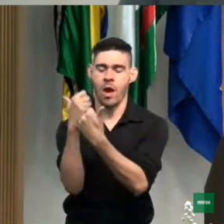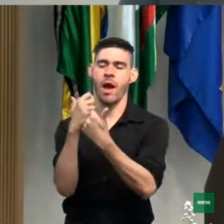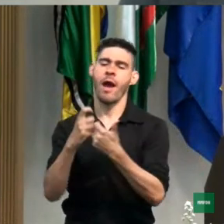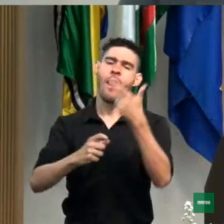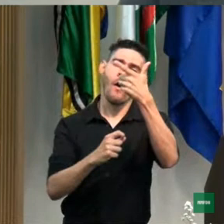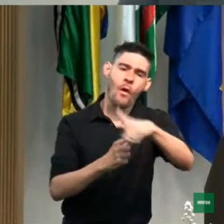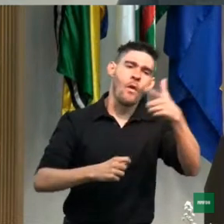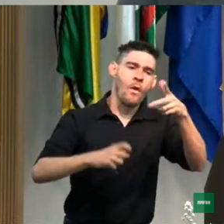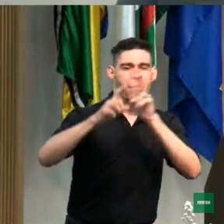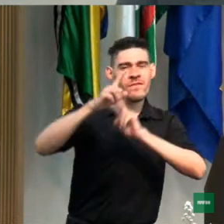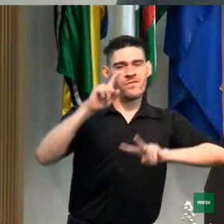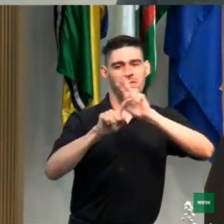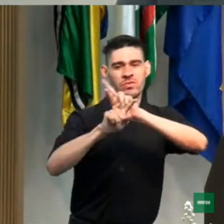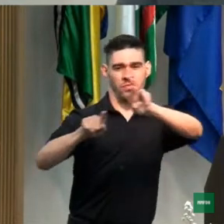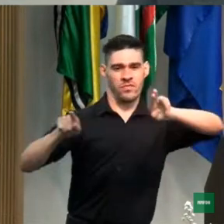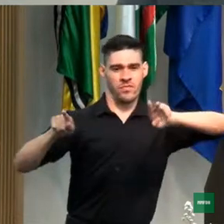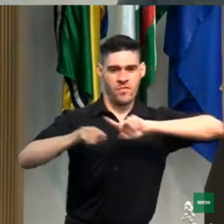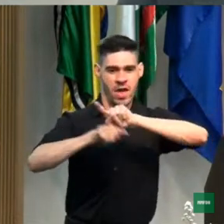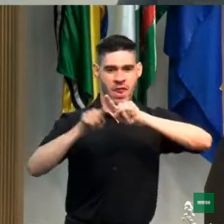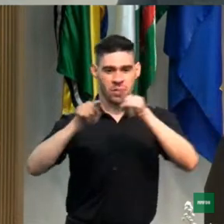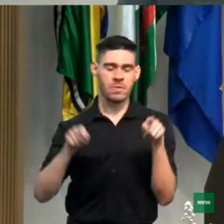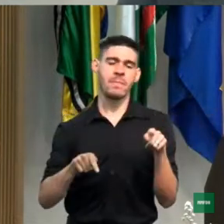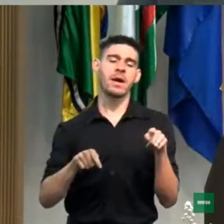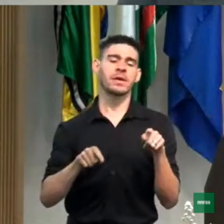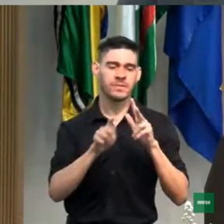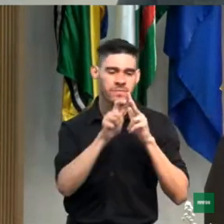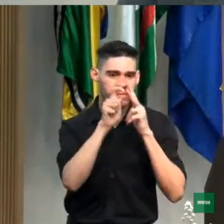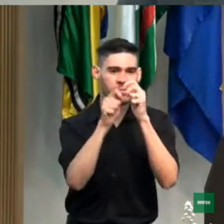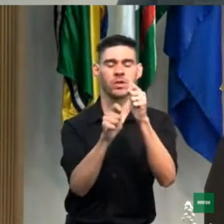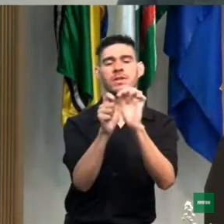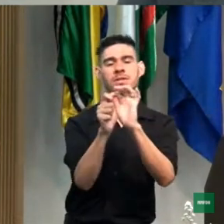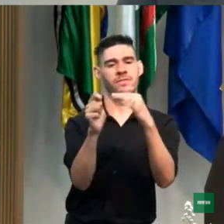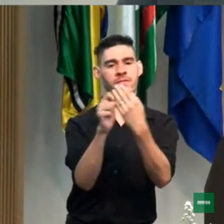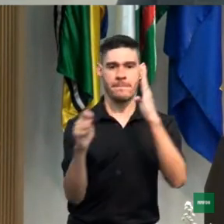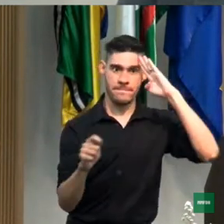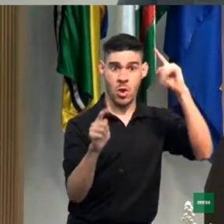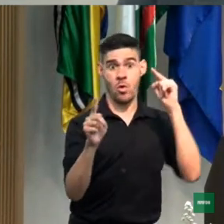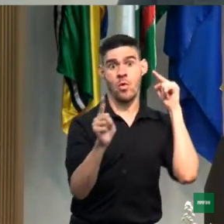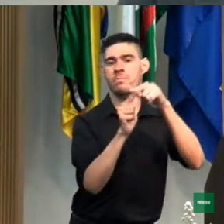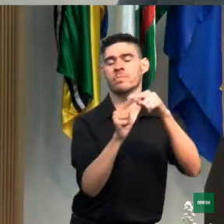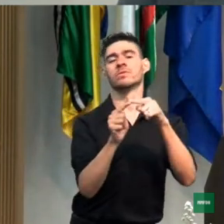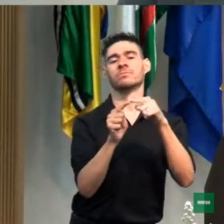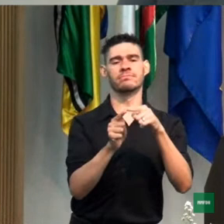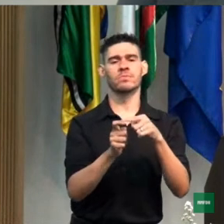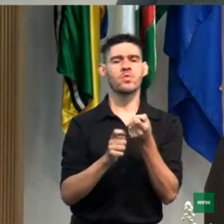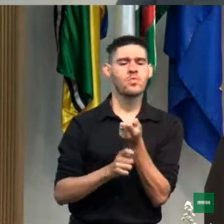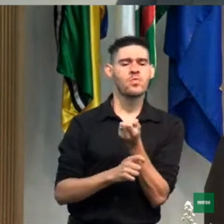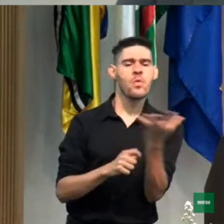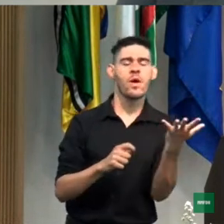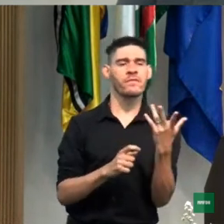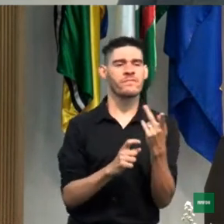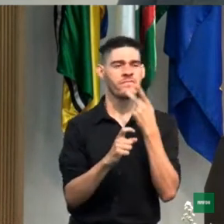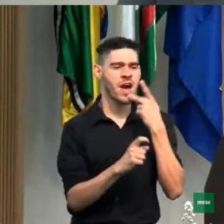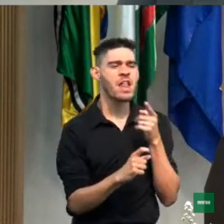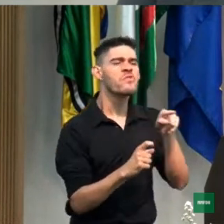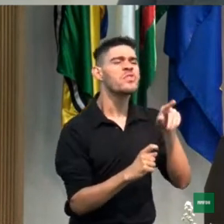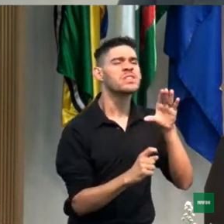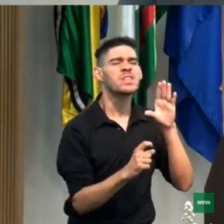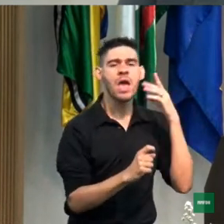gente queria era fortalecer a família. E quantas vezes te chamaram de louca, Bia? De maluca?